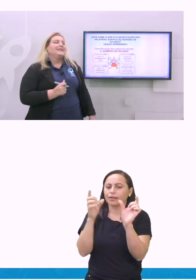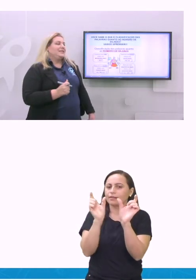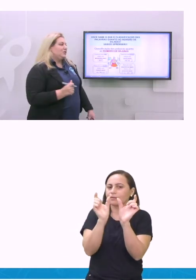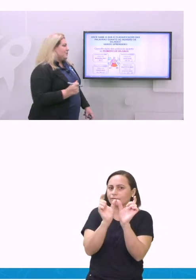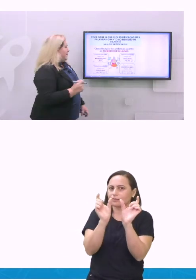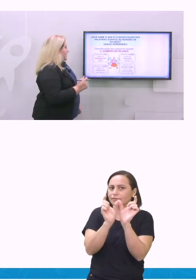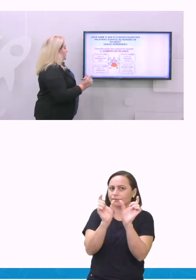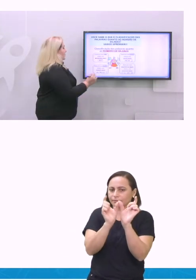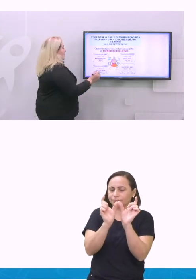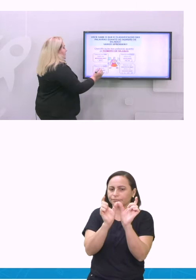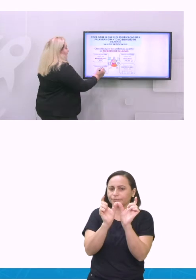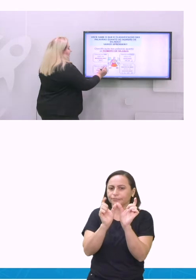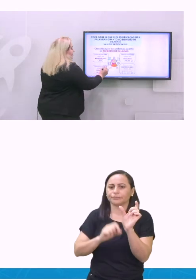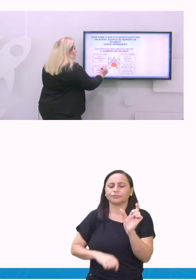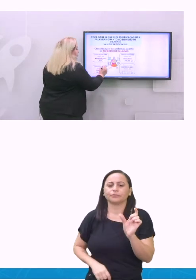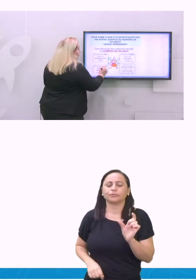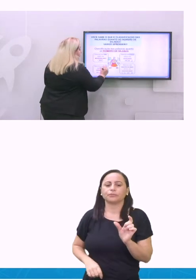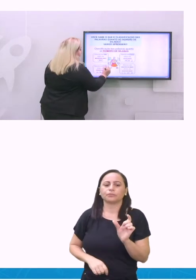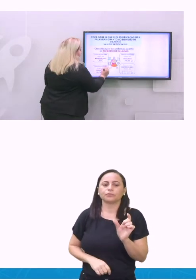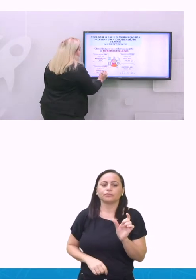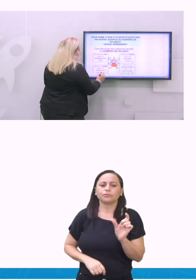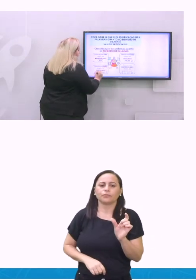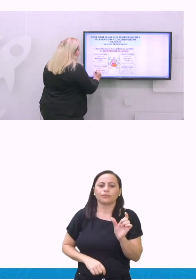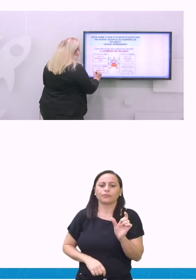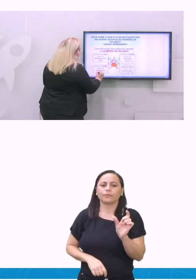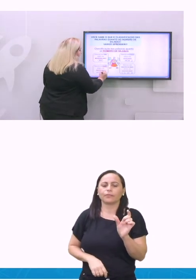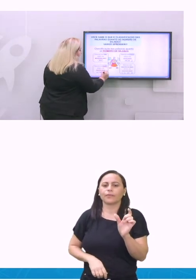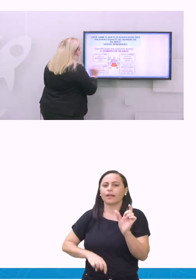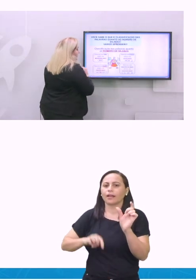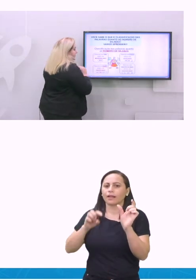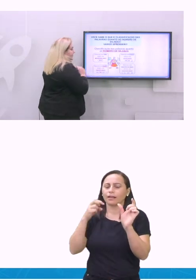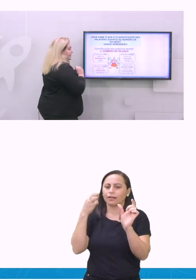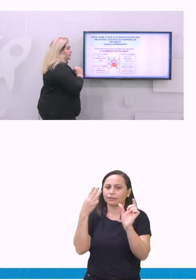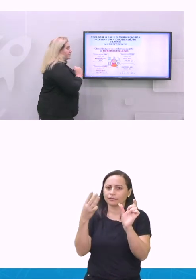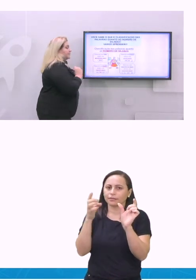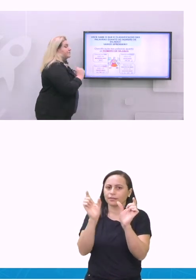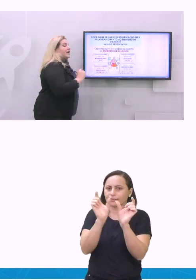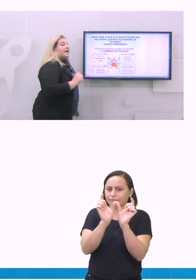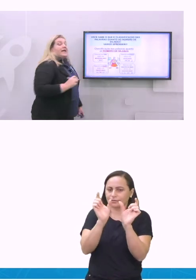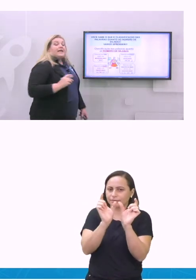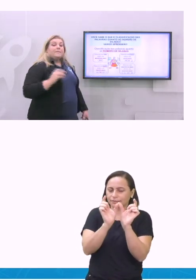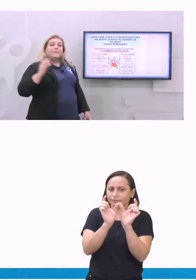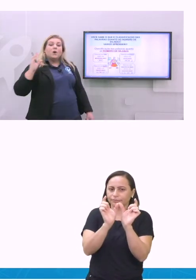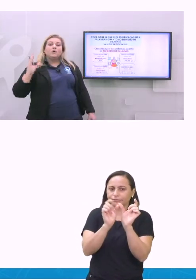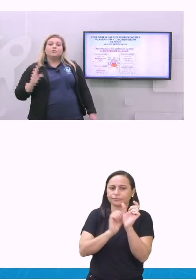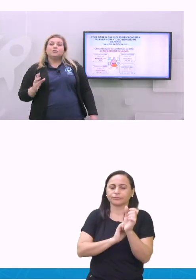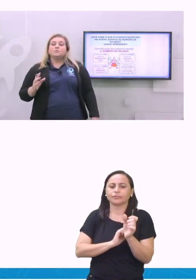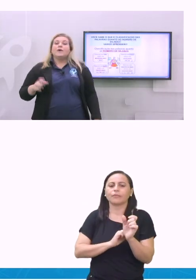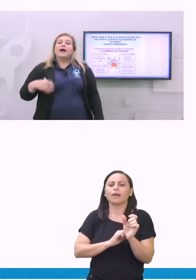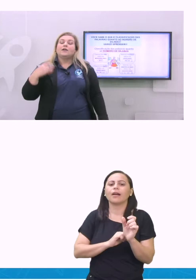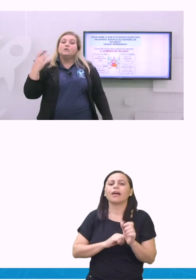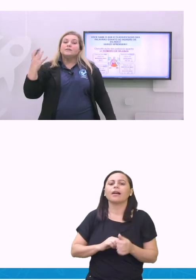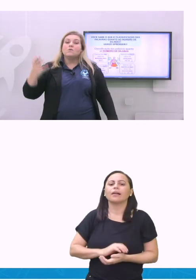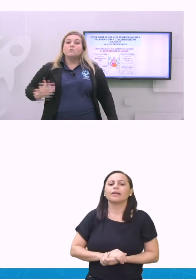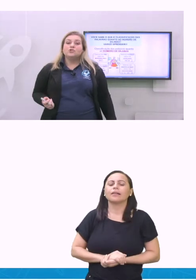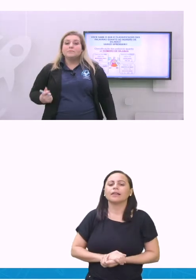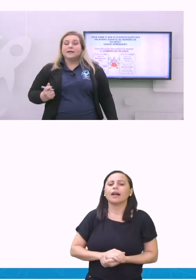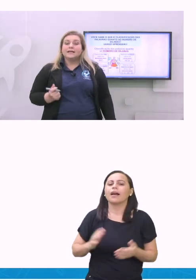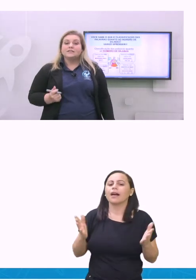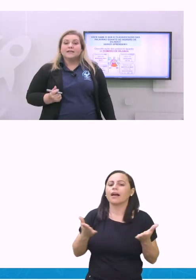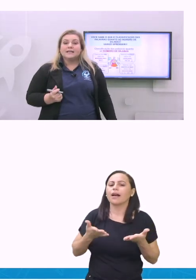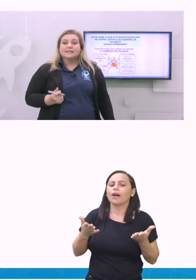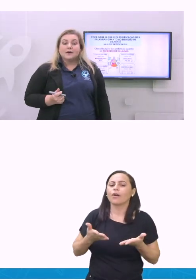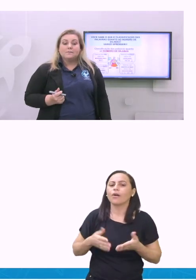trissílabas. Isso mesmo. Palavras com três sílabas, trissílabas. E por último, a nossa